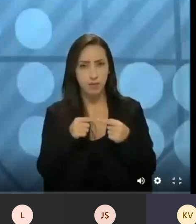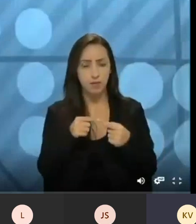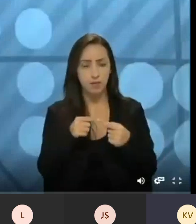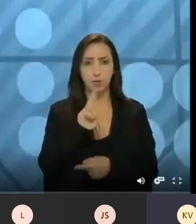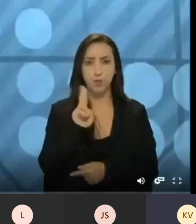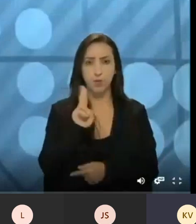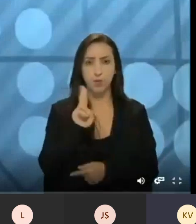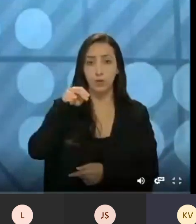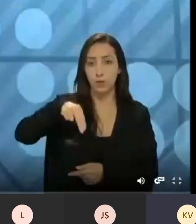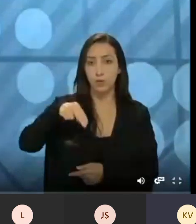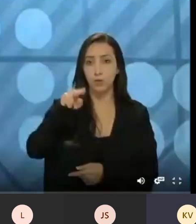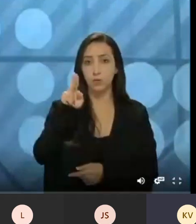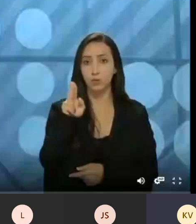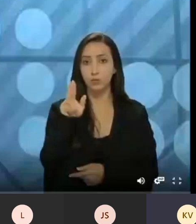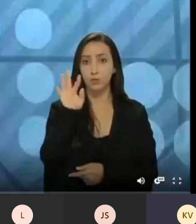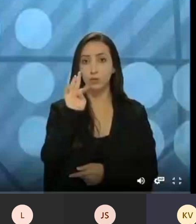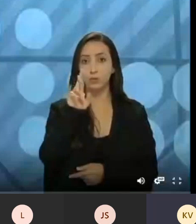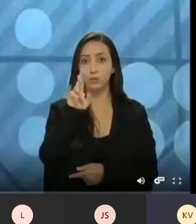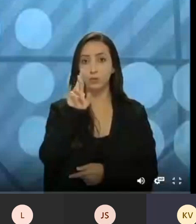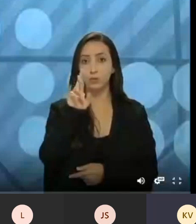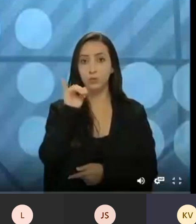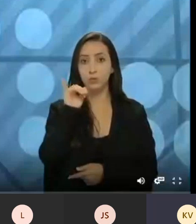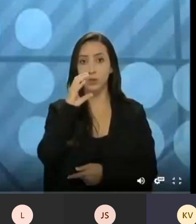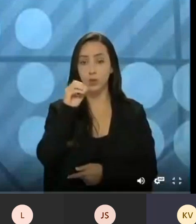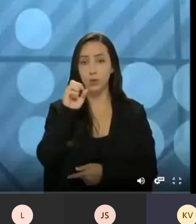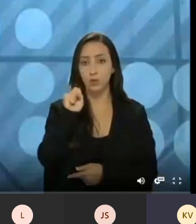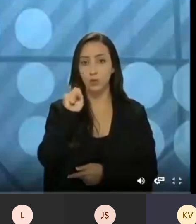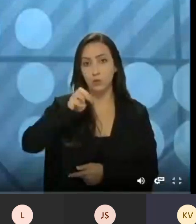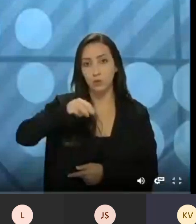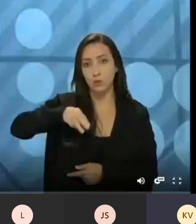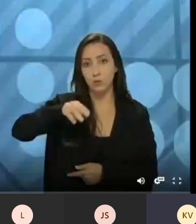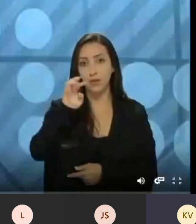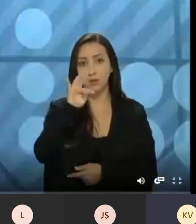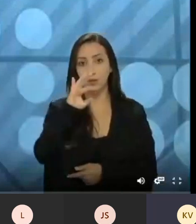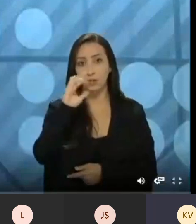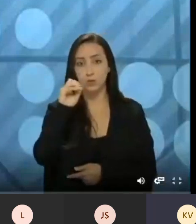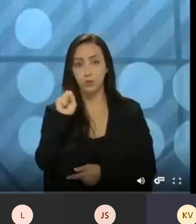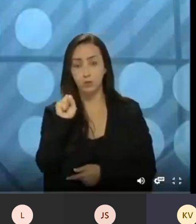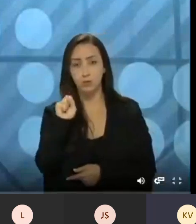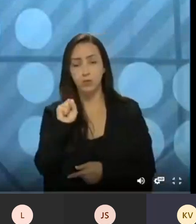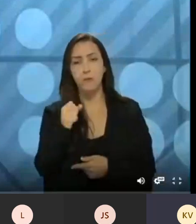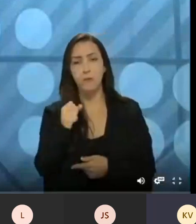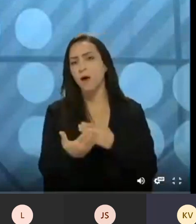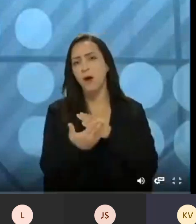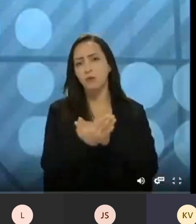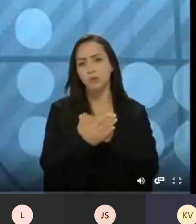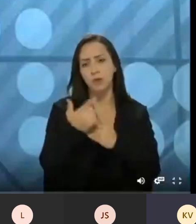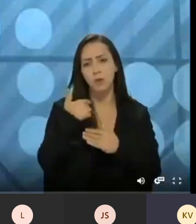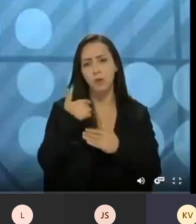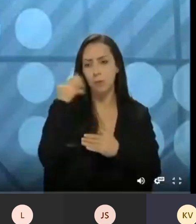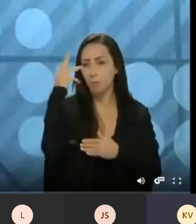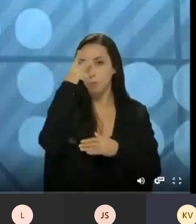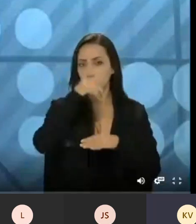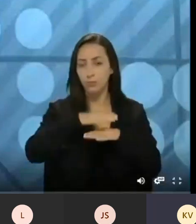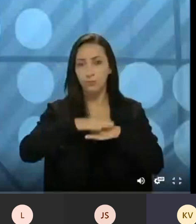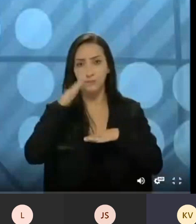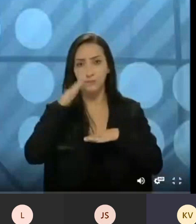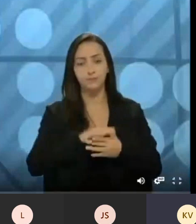exemplo, para que eles possam proporcionar esses fatores do embelezamento, essa melhora estética